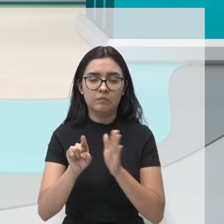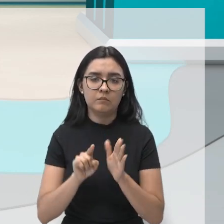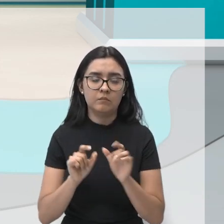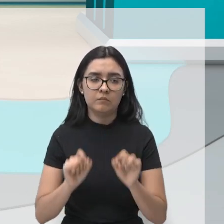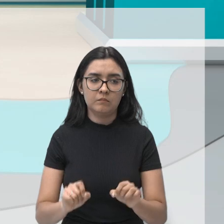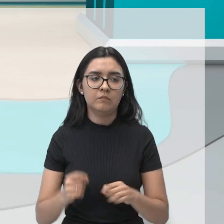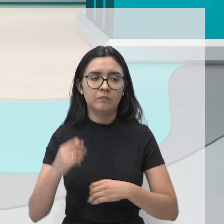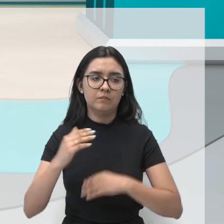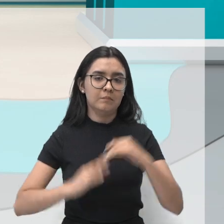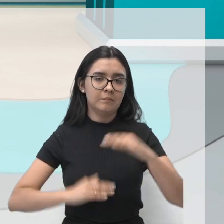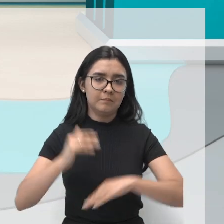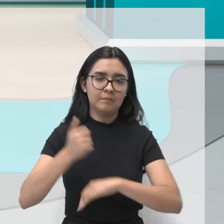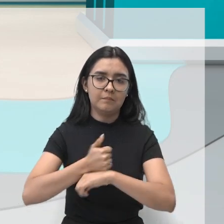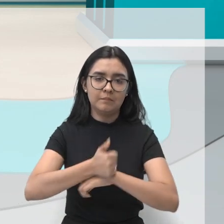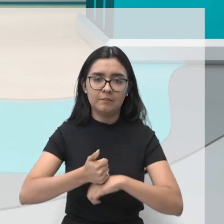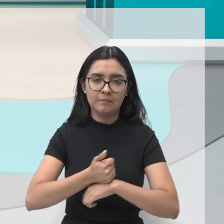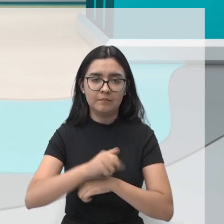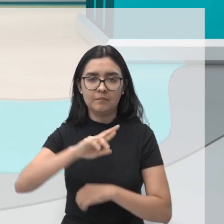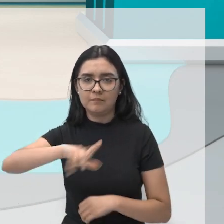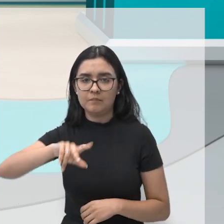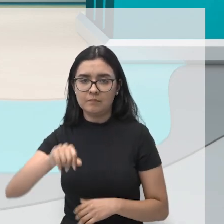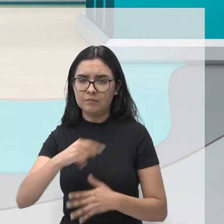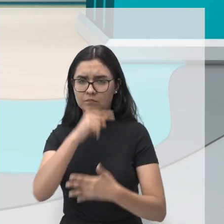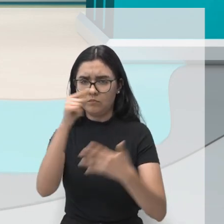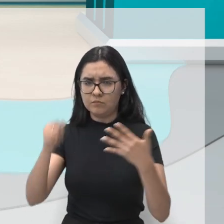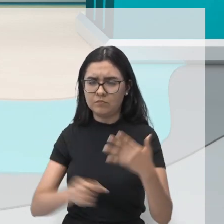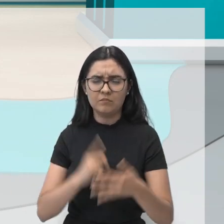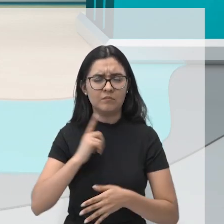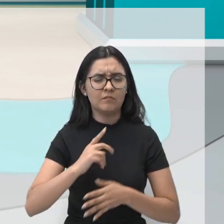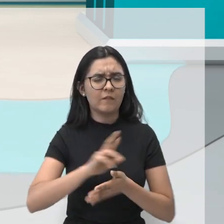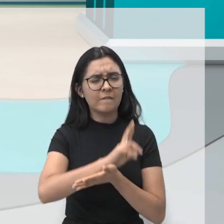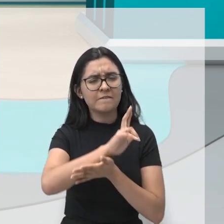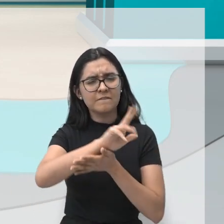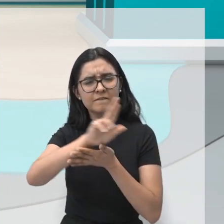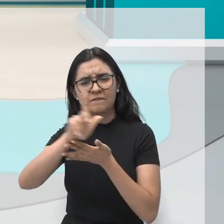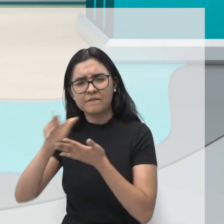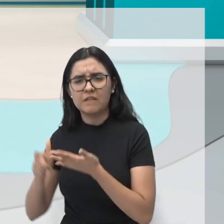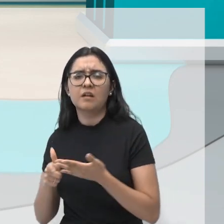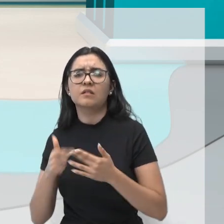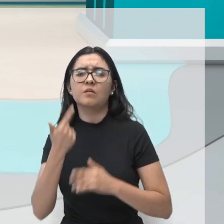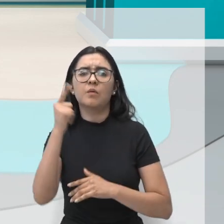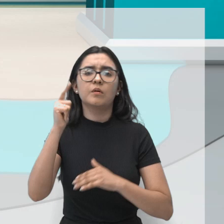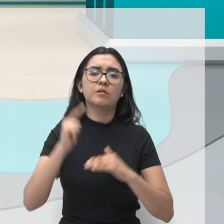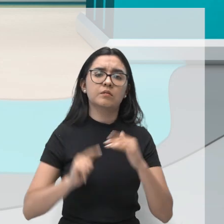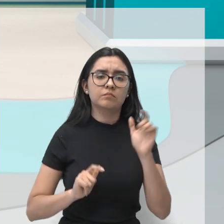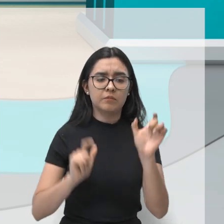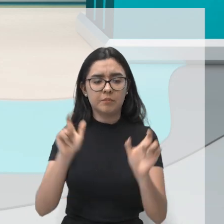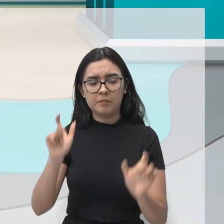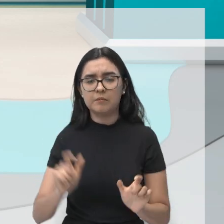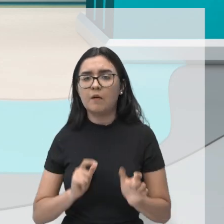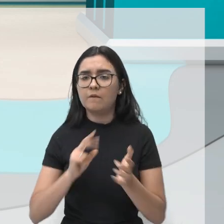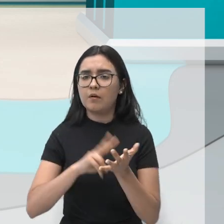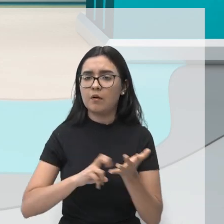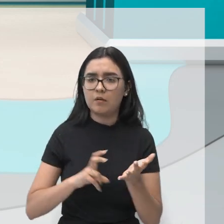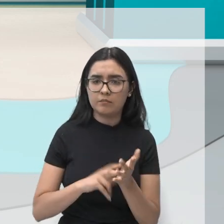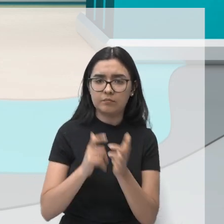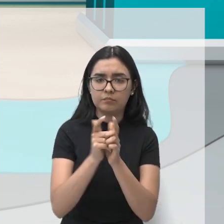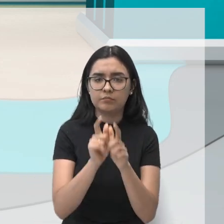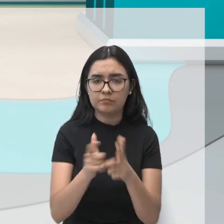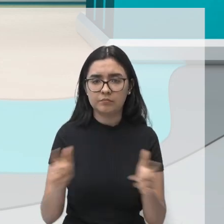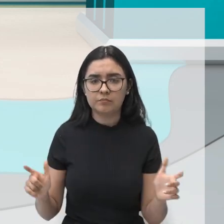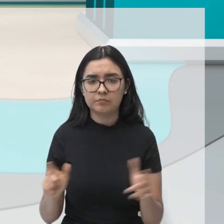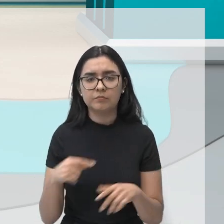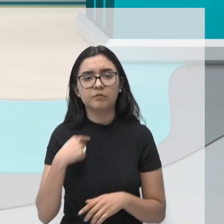gente trouxe ao longo da aula não são somente essas aqui, tá? A gente tem muitas outras palavrinhas, tá? O vocabulário